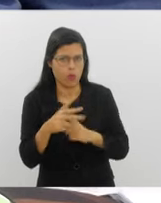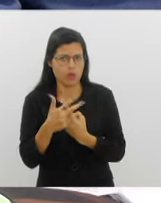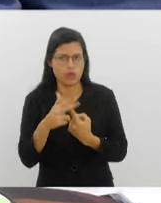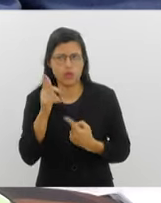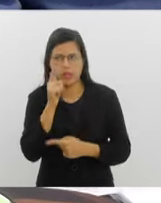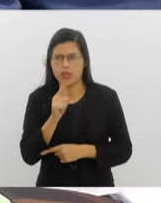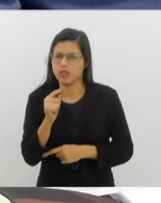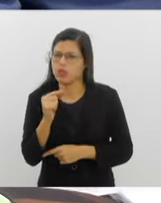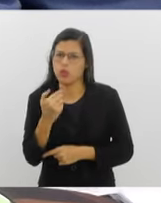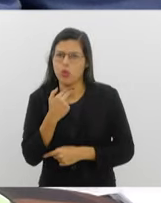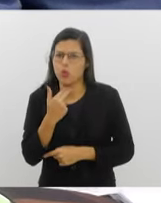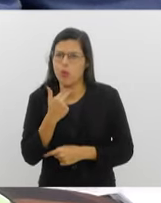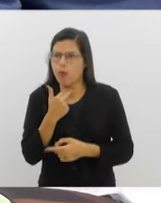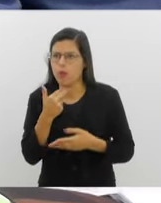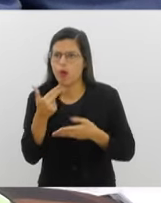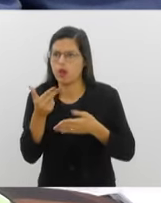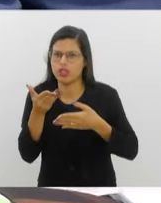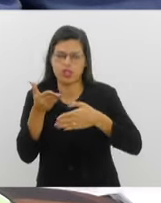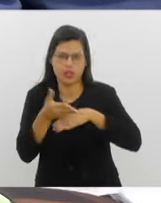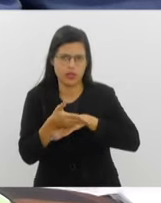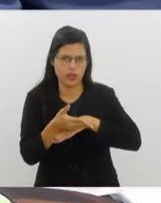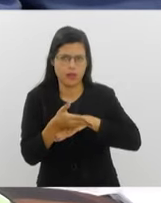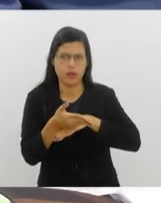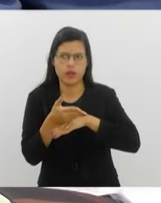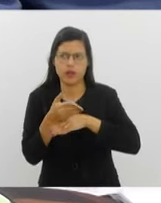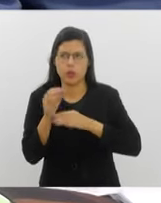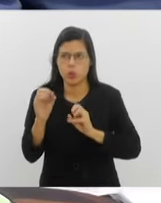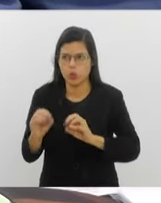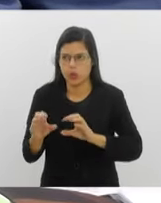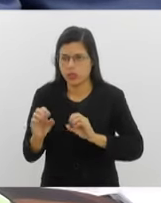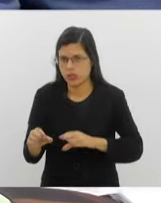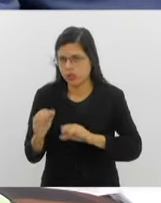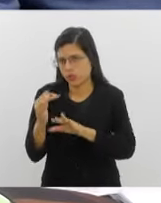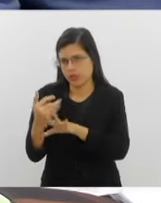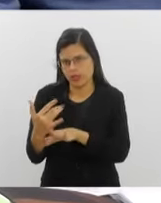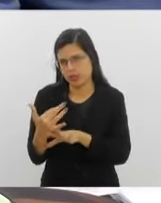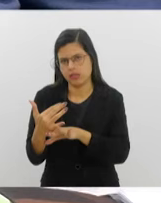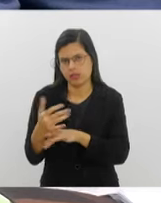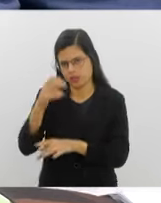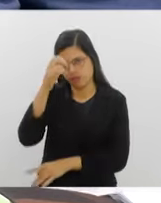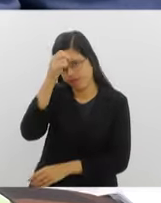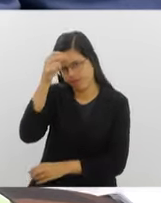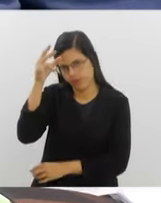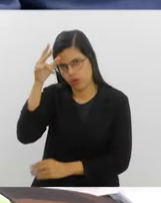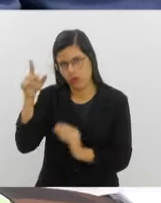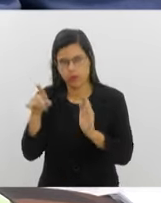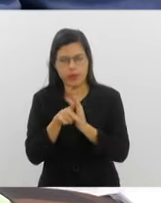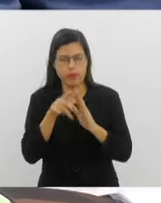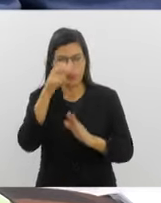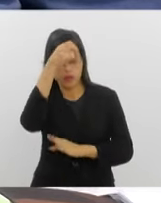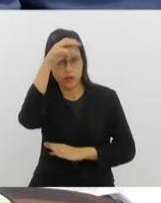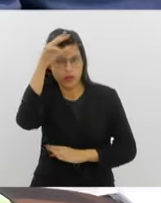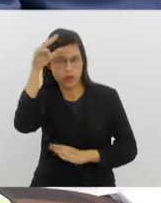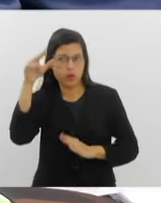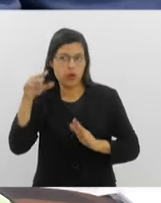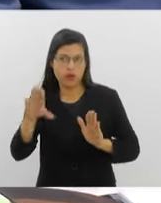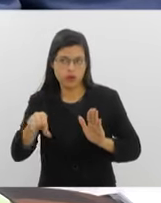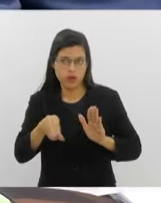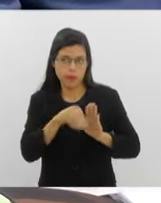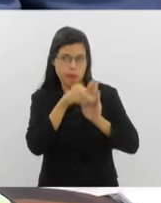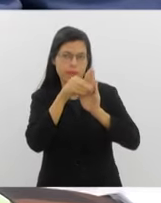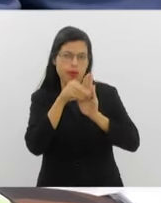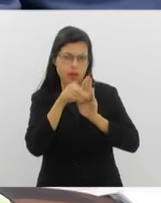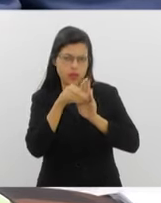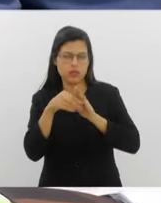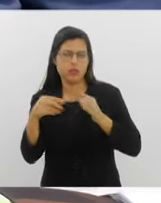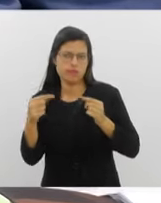ensino que basicamente é dado pelas prefeituras, que é municipal. Seria mais uma emenda dentro da linha da constitucionalidade com